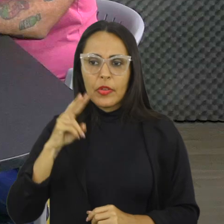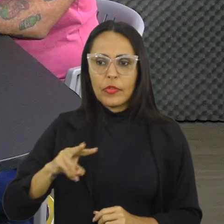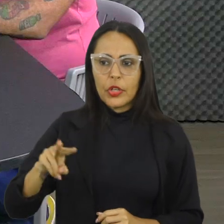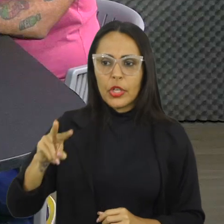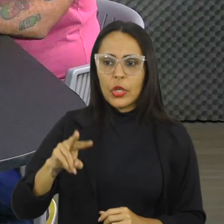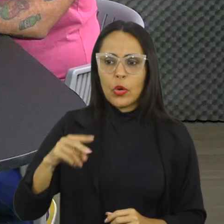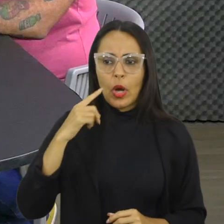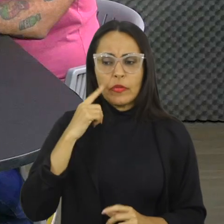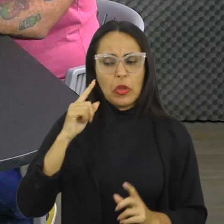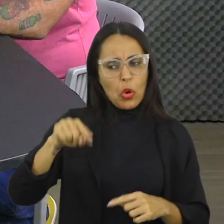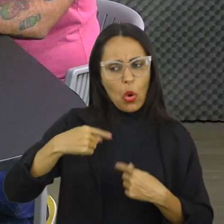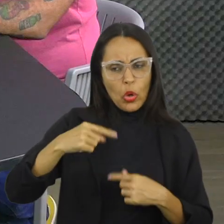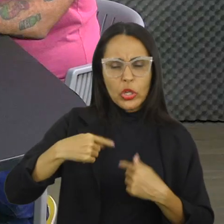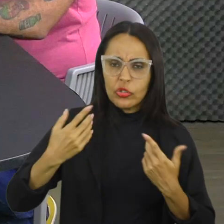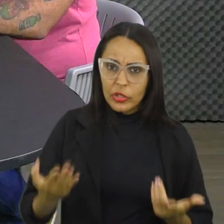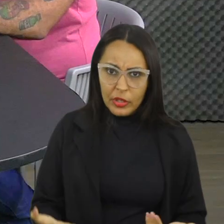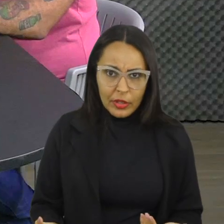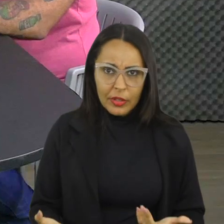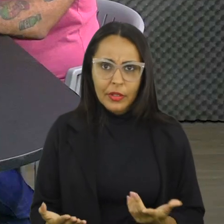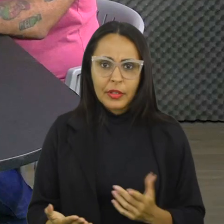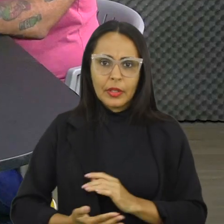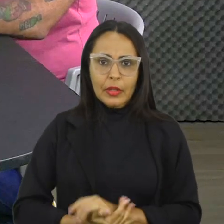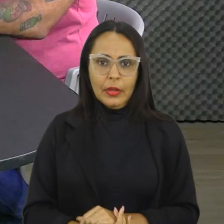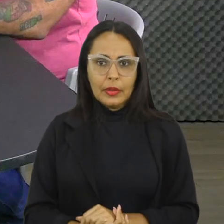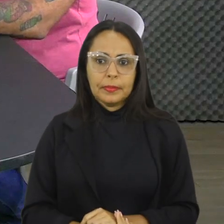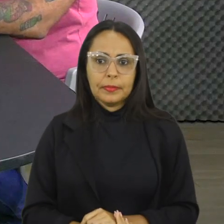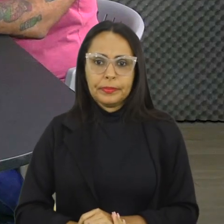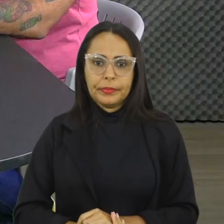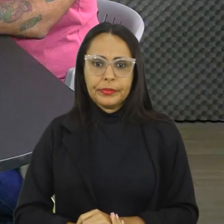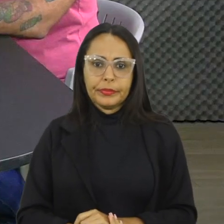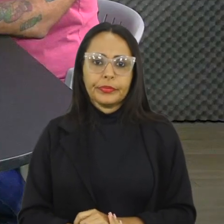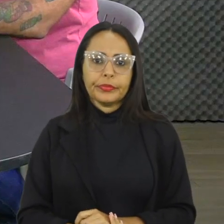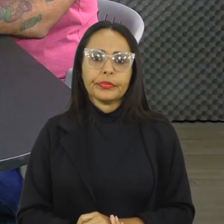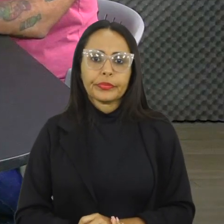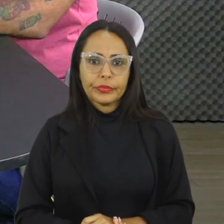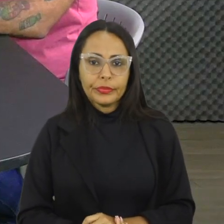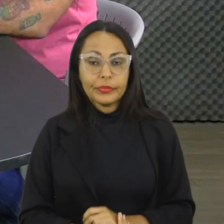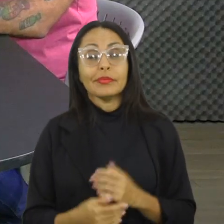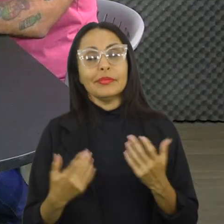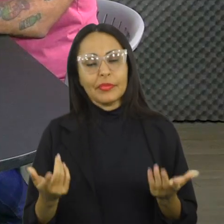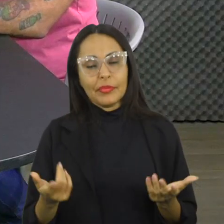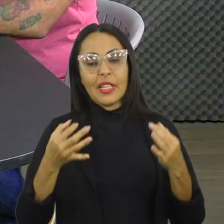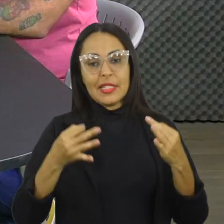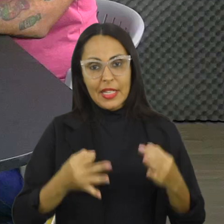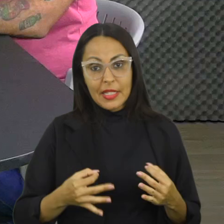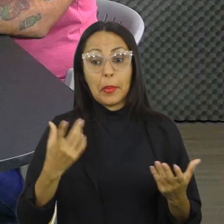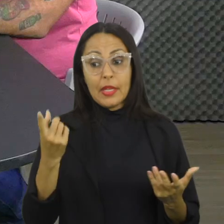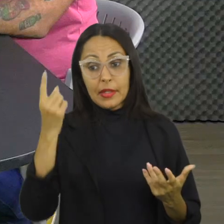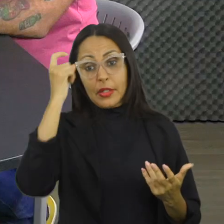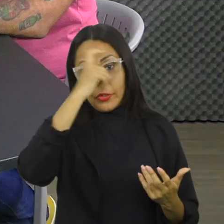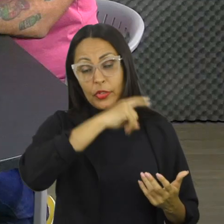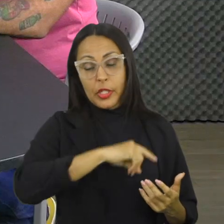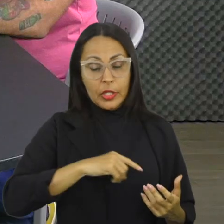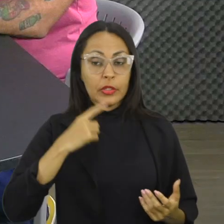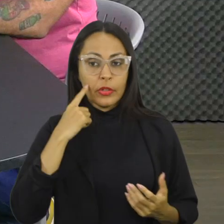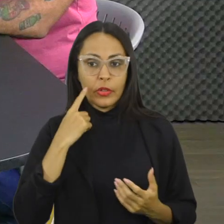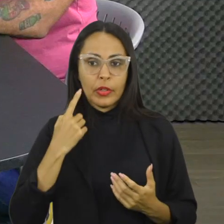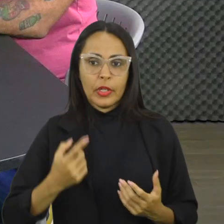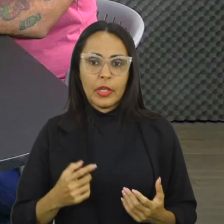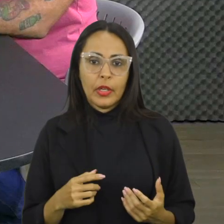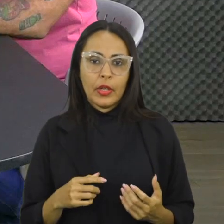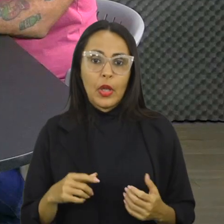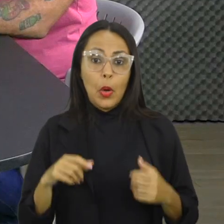ser corrigido na frente de outros, né? Por uma pirralha mulher. Também tá nesse lugar, exatamente, né? Muito difícil. Eu tive